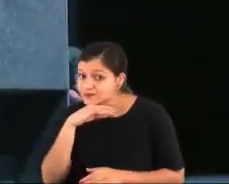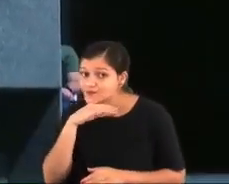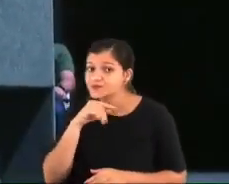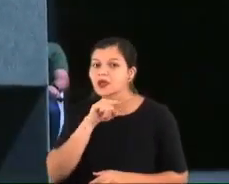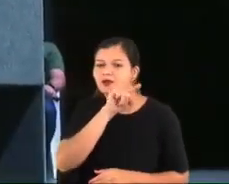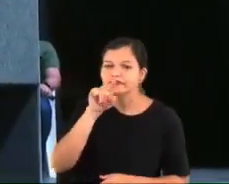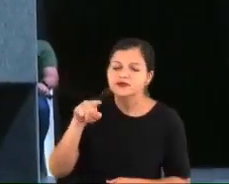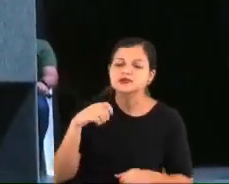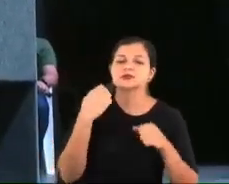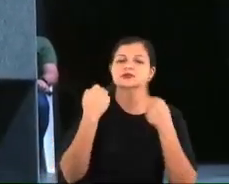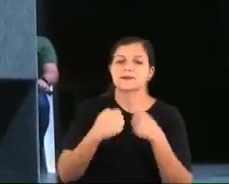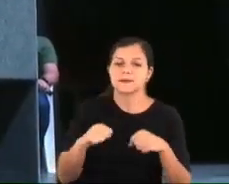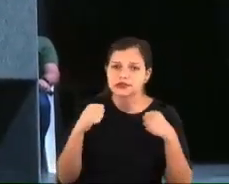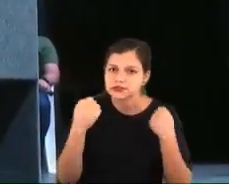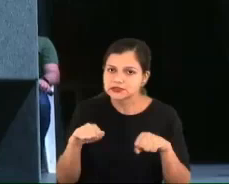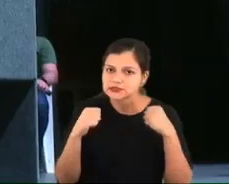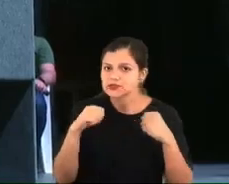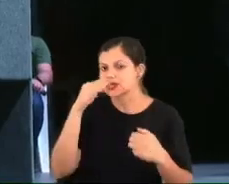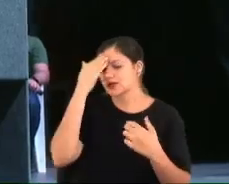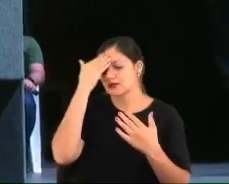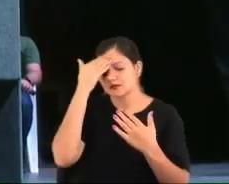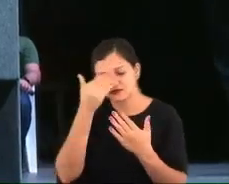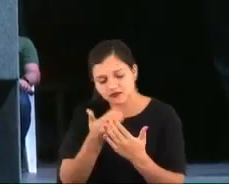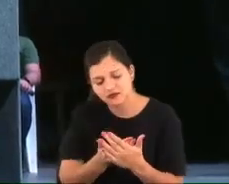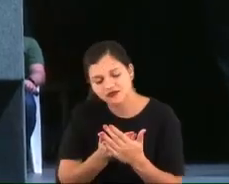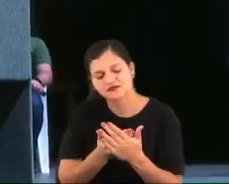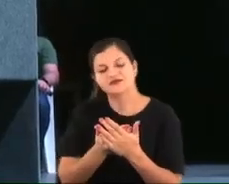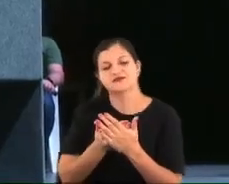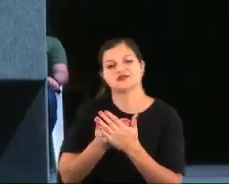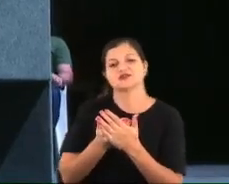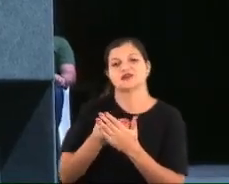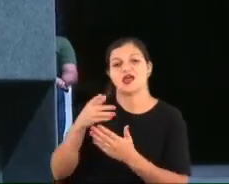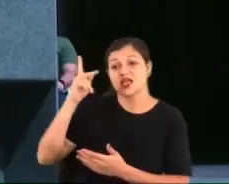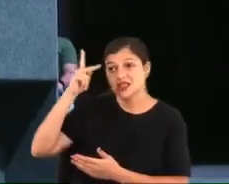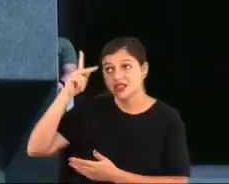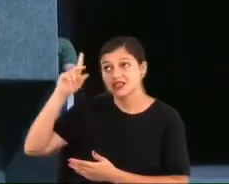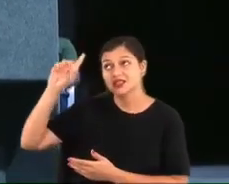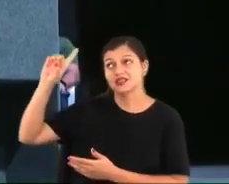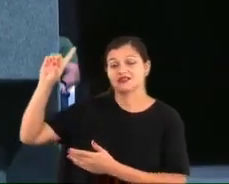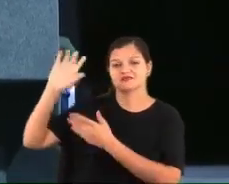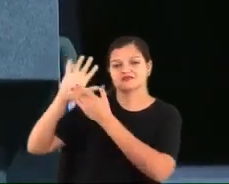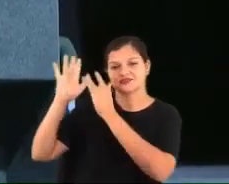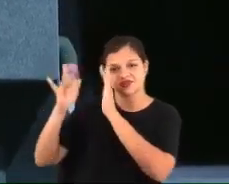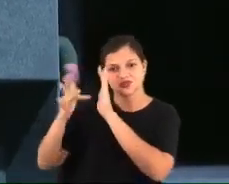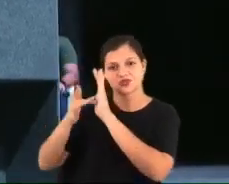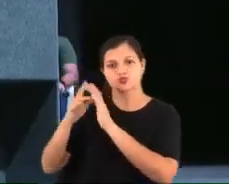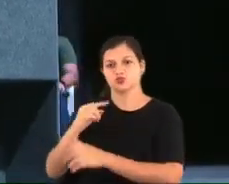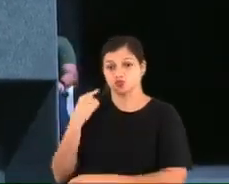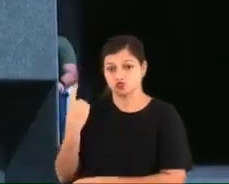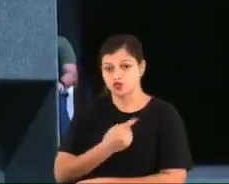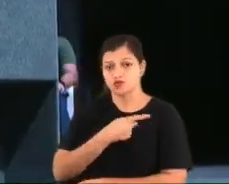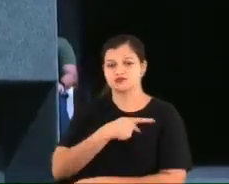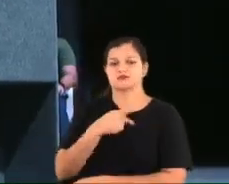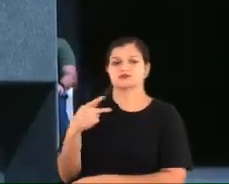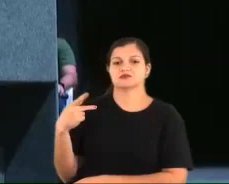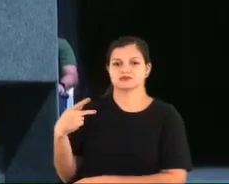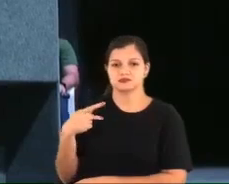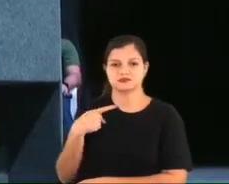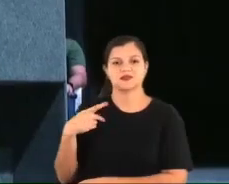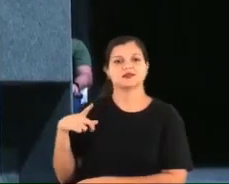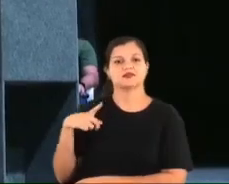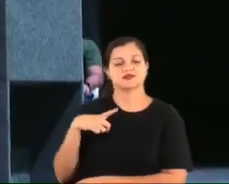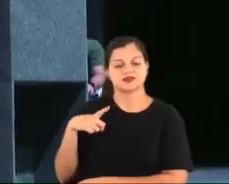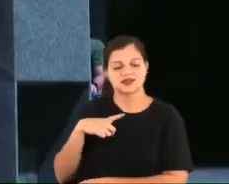você precisa confiar que o seu pastor, o nosso pastor,